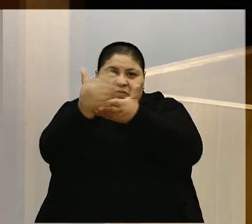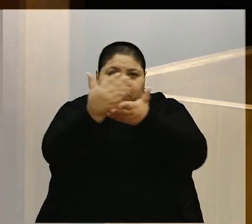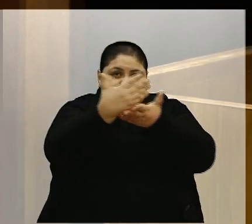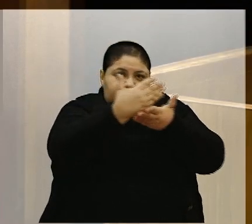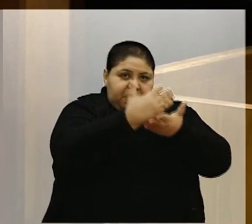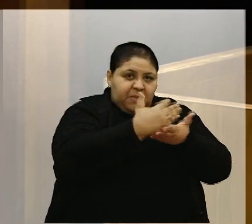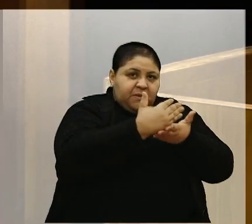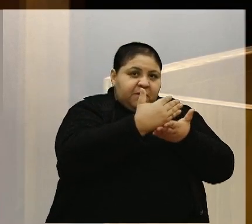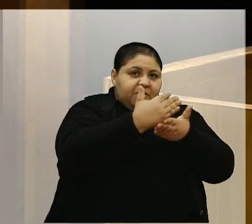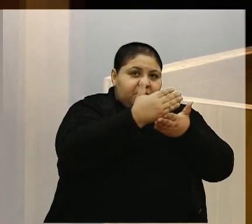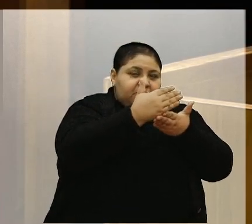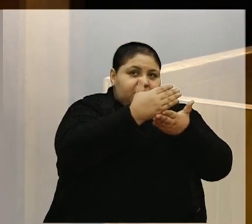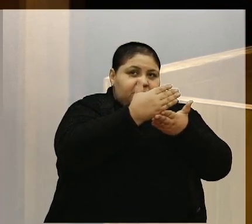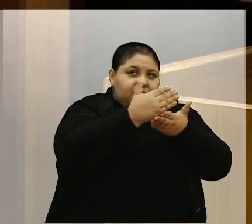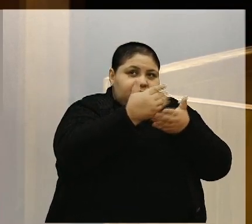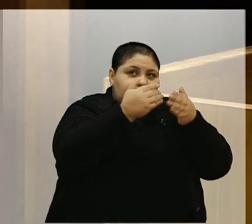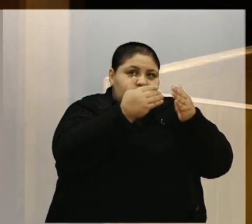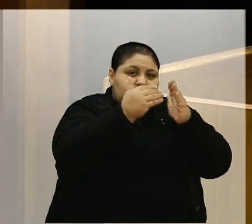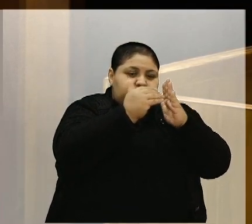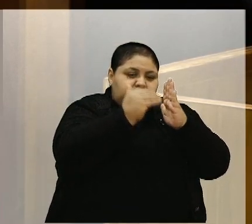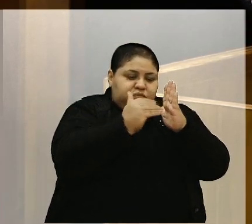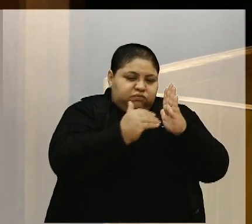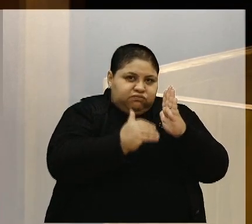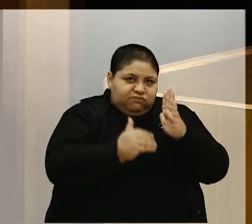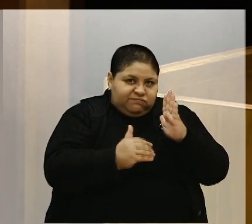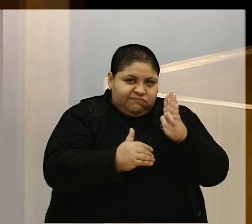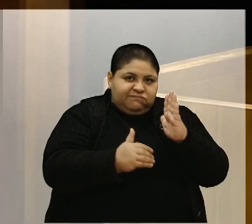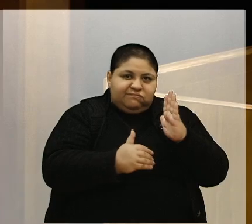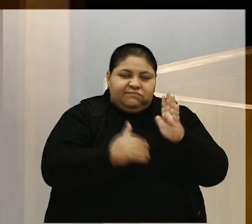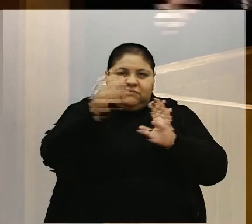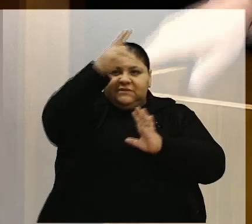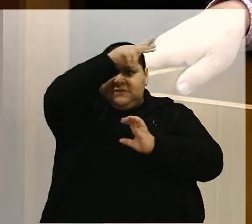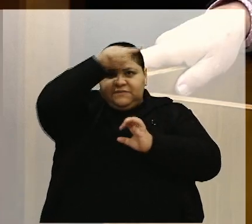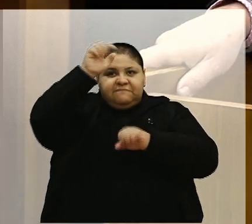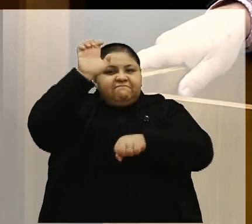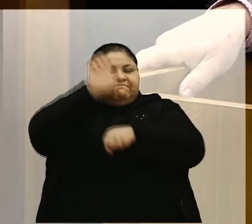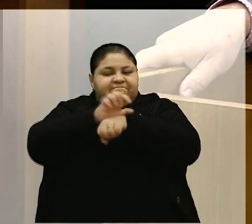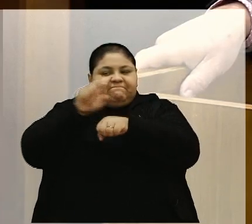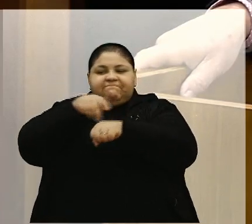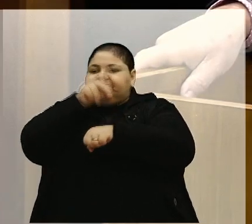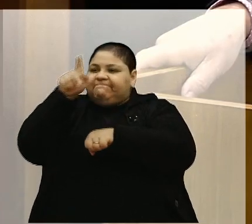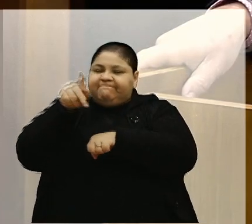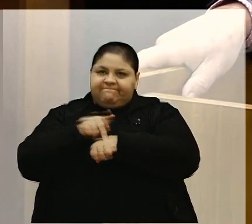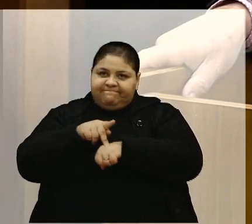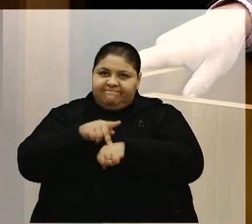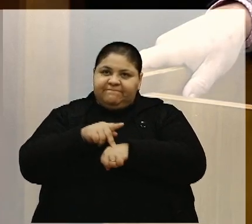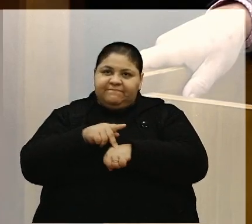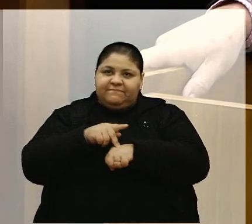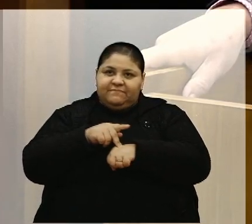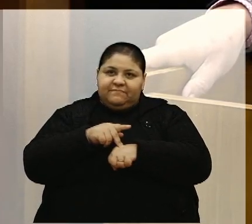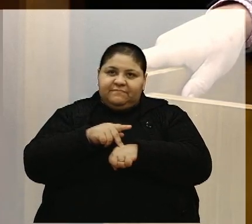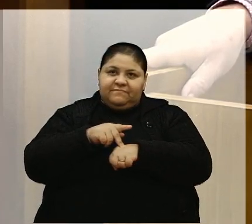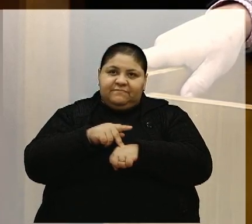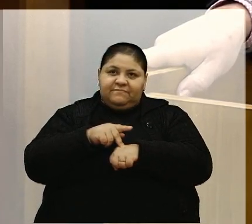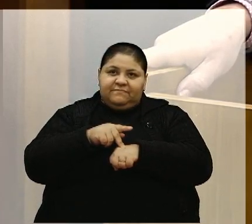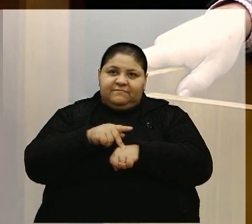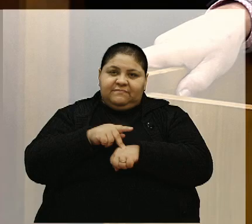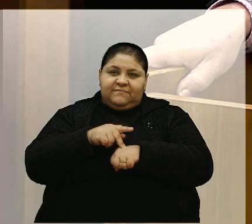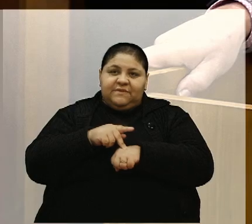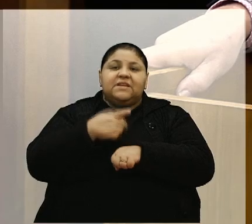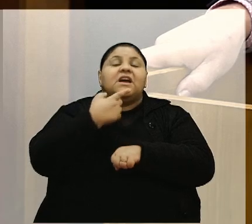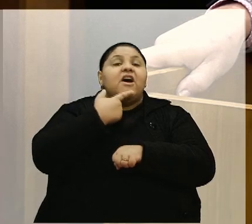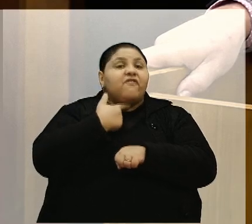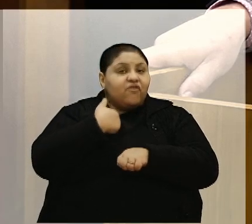vai cair muito mais, a todos os níveis. Município, estado e país. A mágica não existe. A vontade